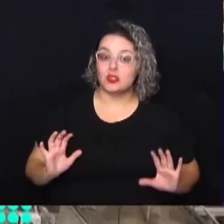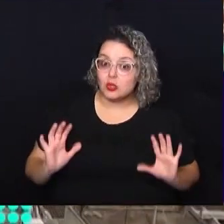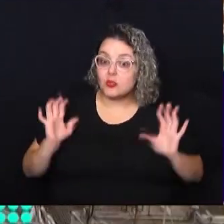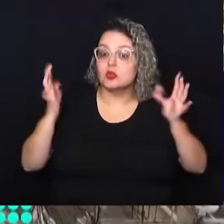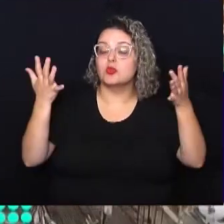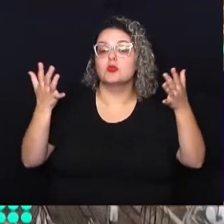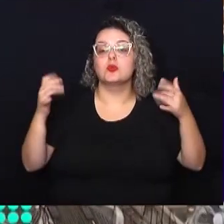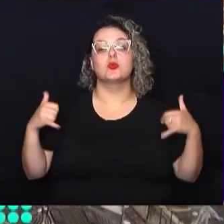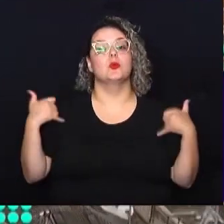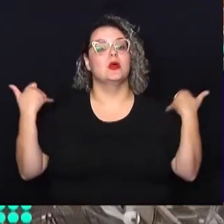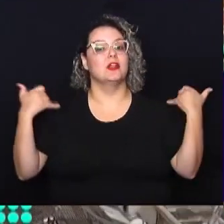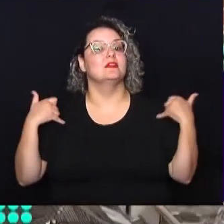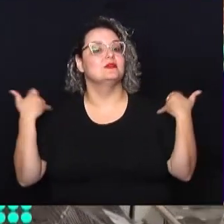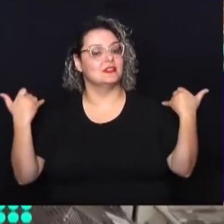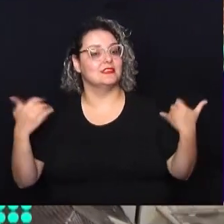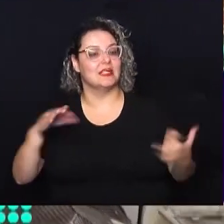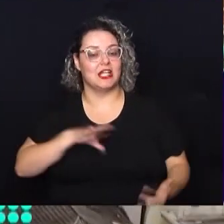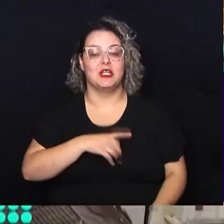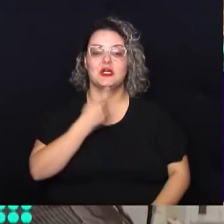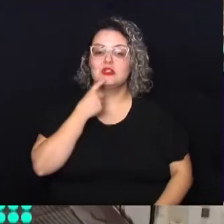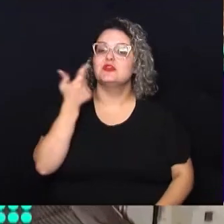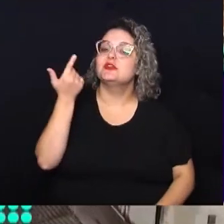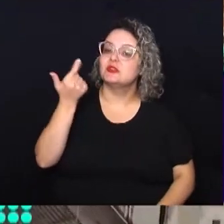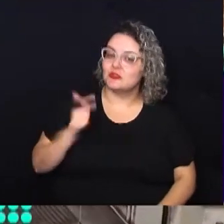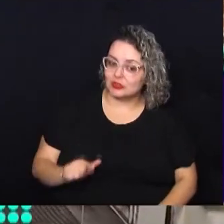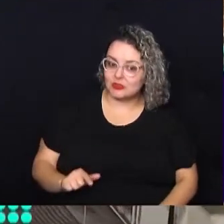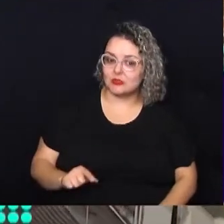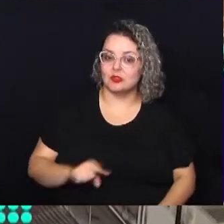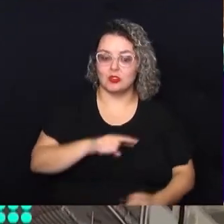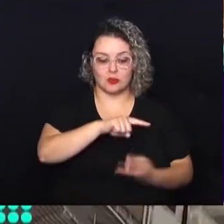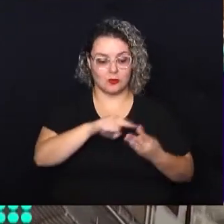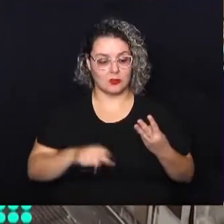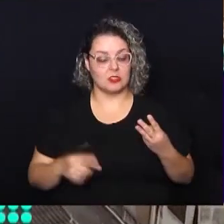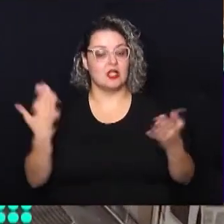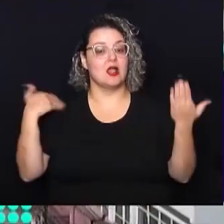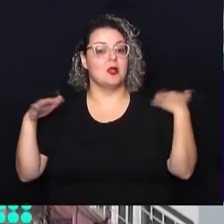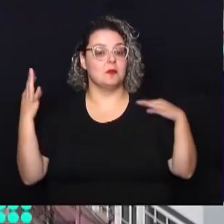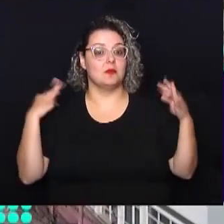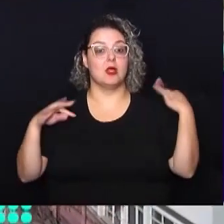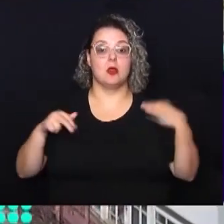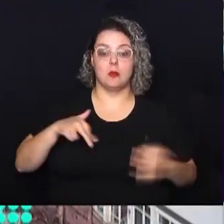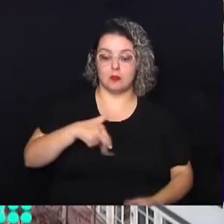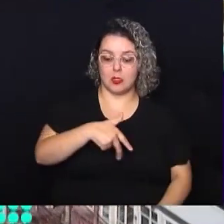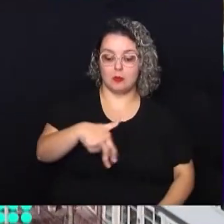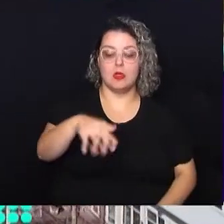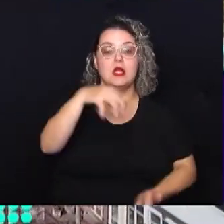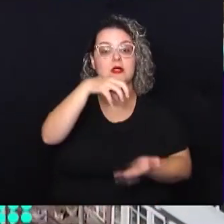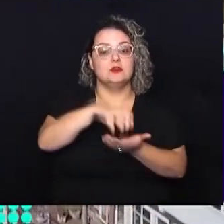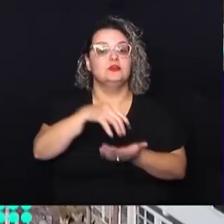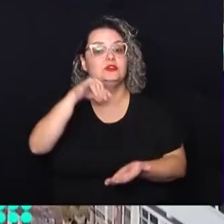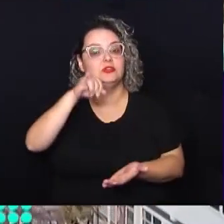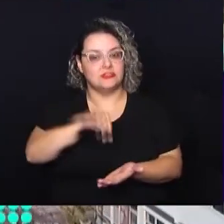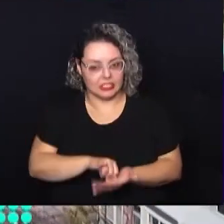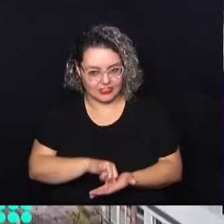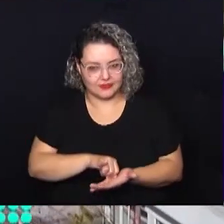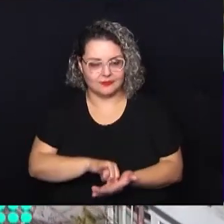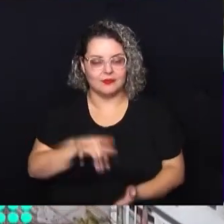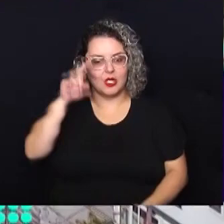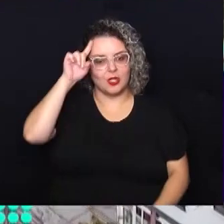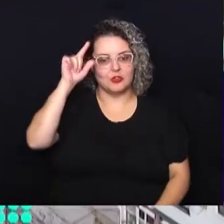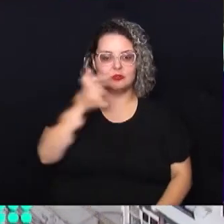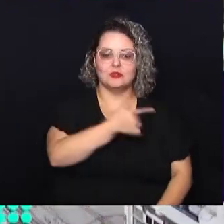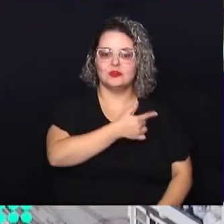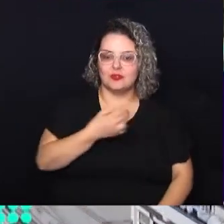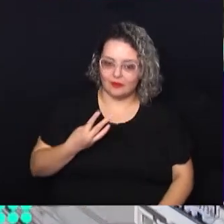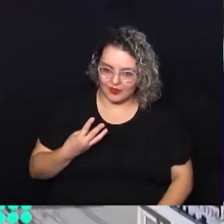do aniversário de Campinas continuam com 3 passeios turísticos a pé pelo centro da cidade, nos dias